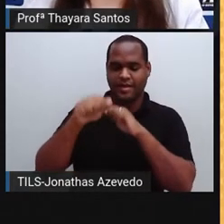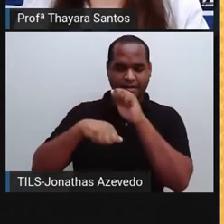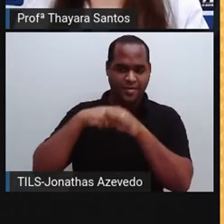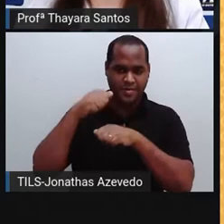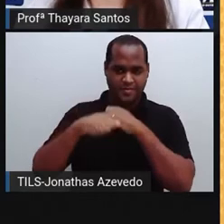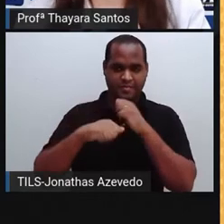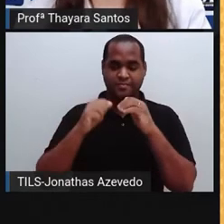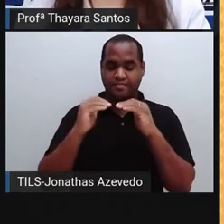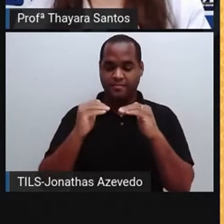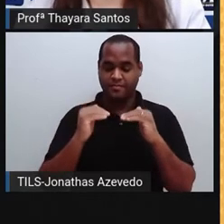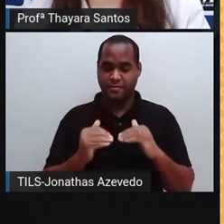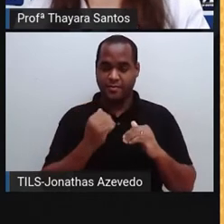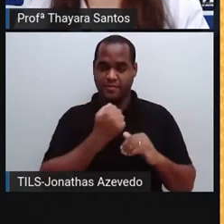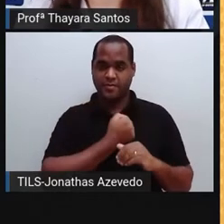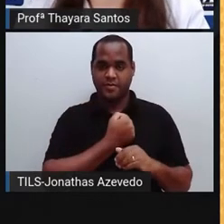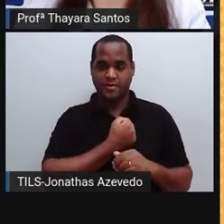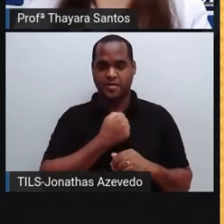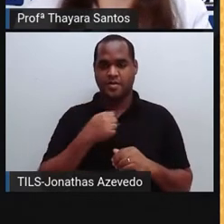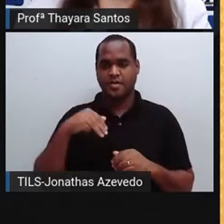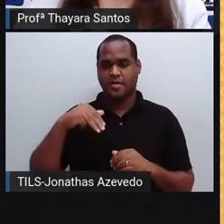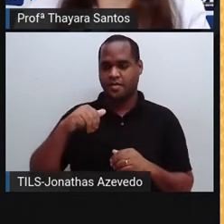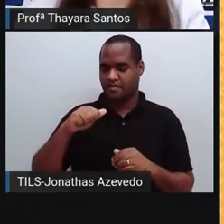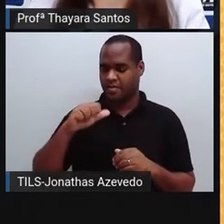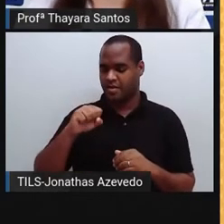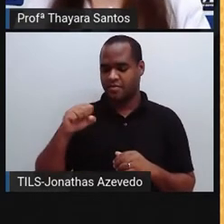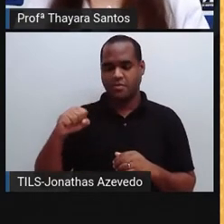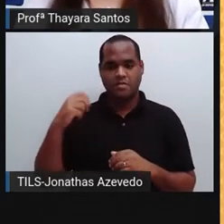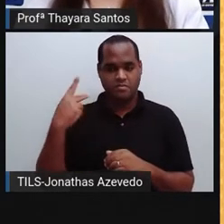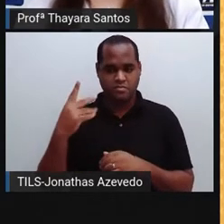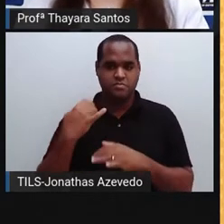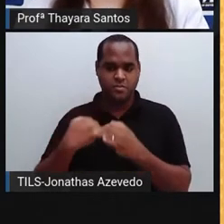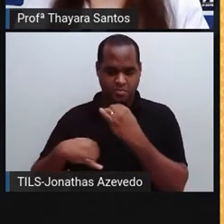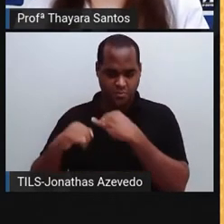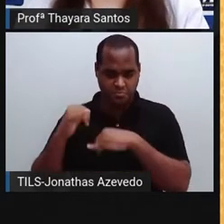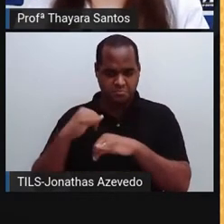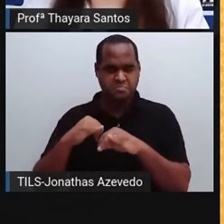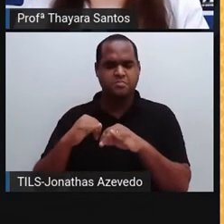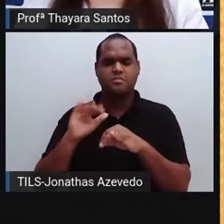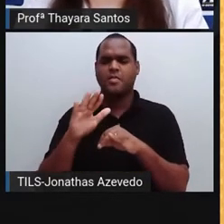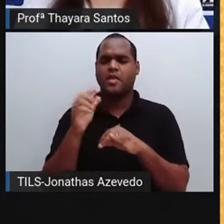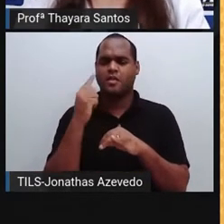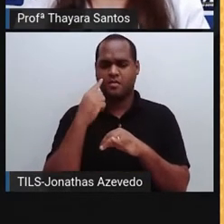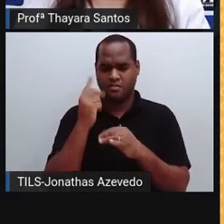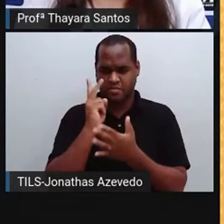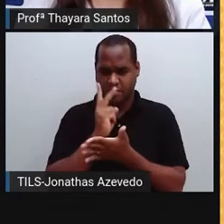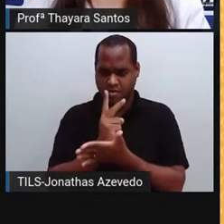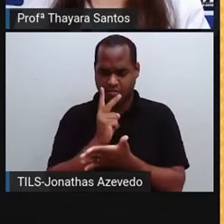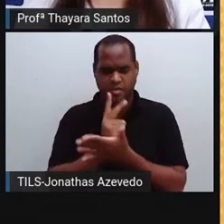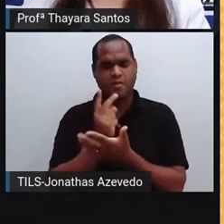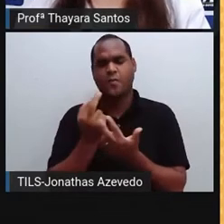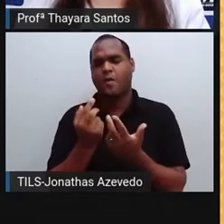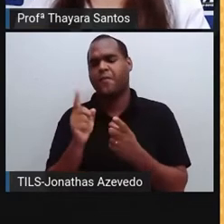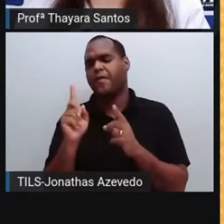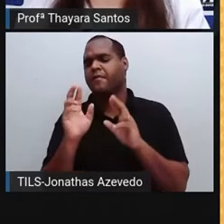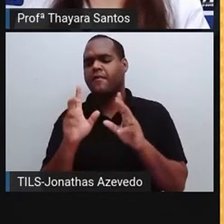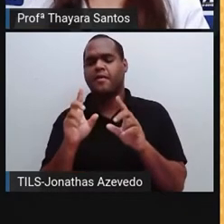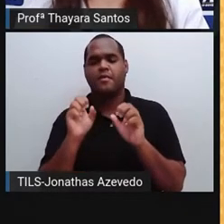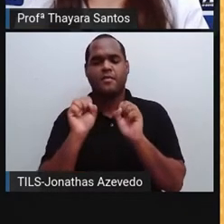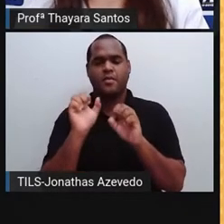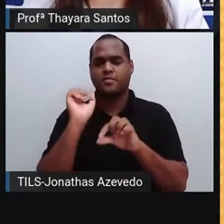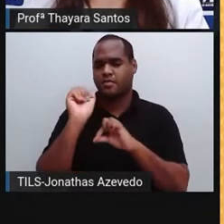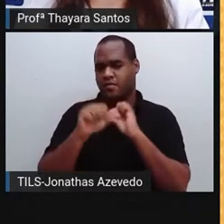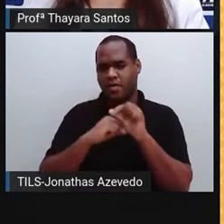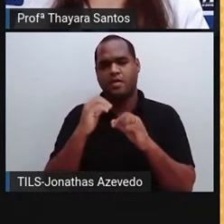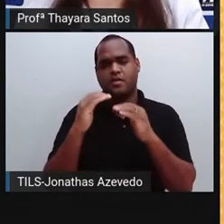embaixo está representando o número de massa daquele elemento químico. Só que sempre vai estar desse jeito? Não. Às vezes pode vir um número atômico